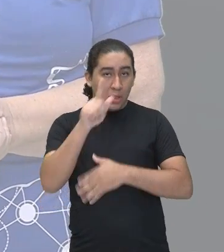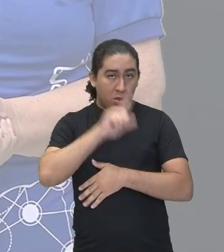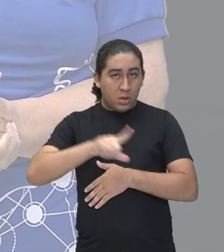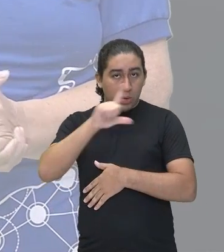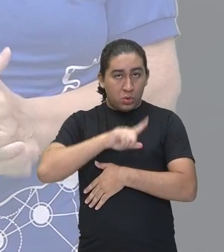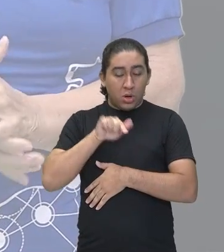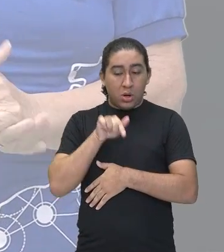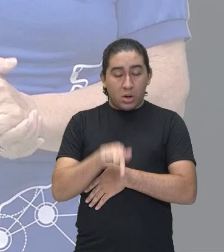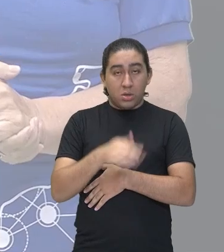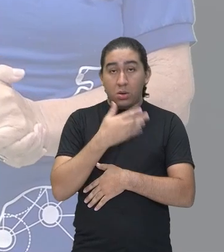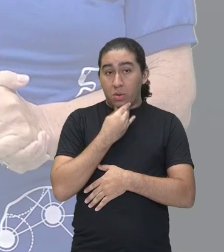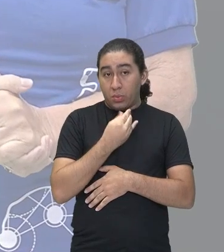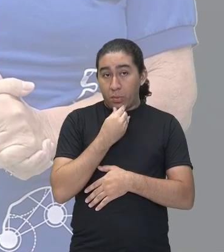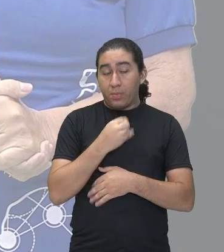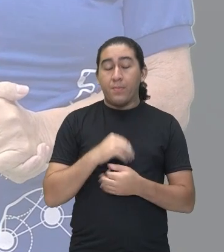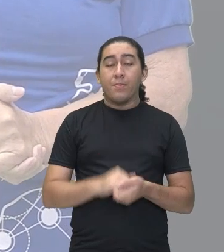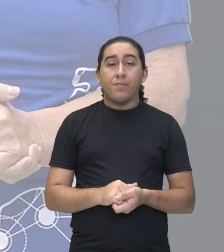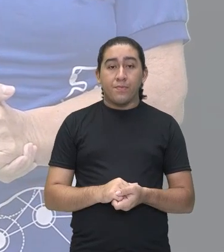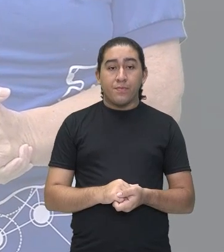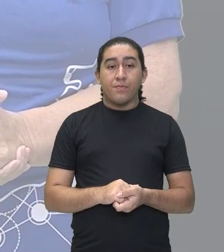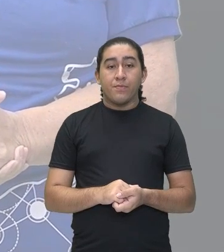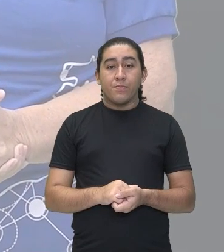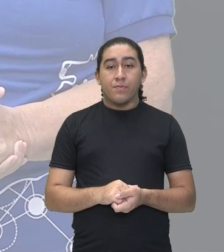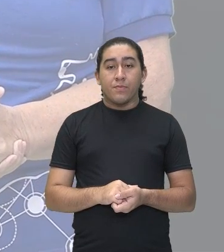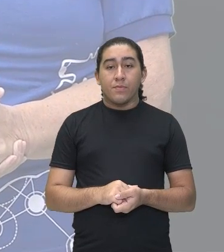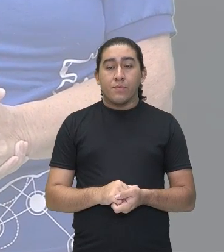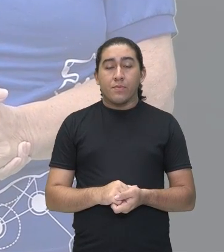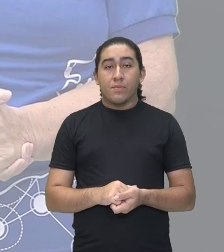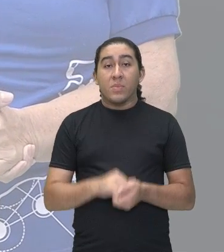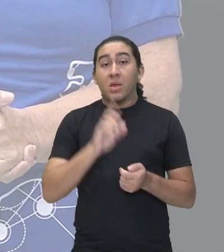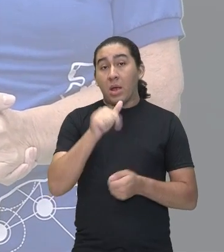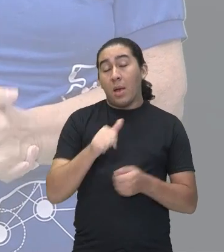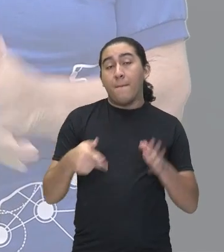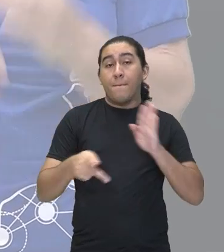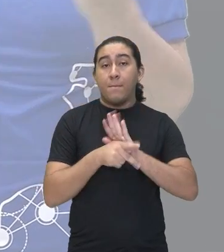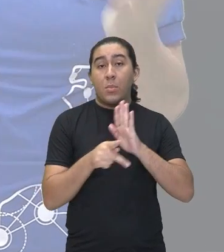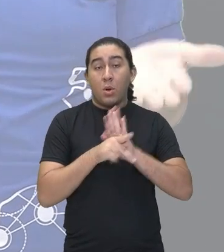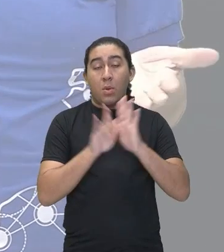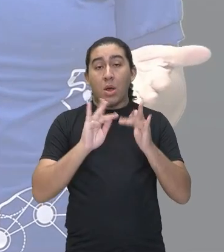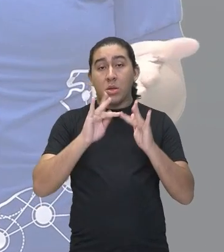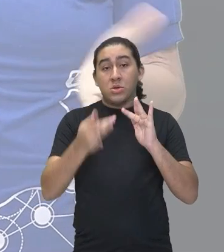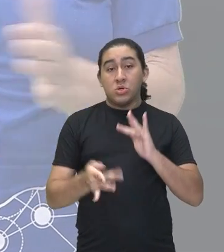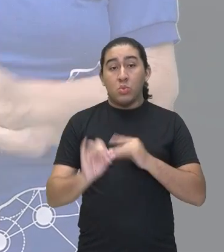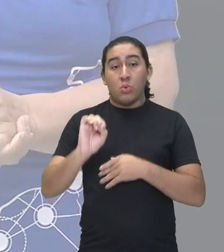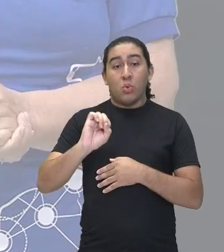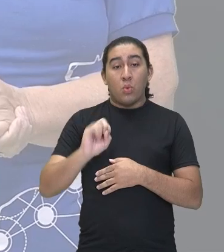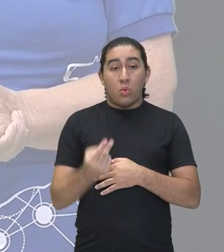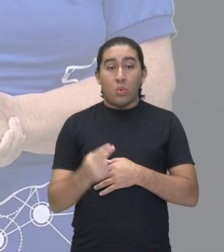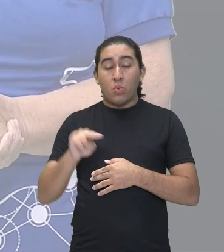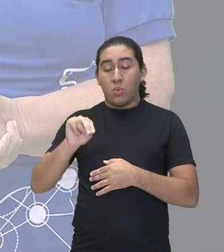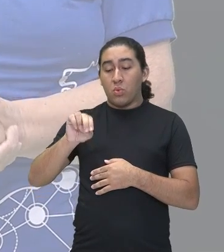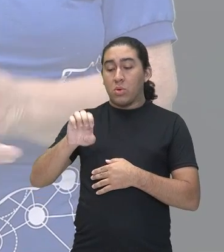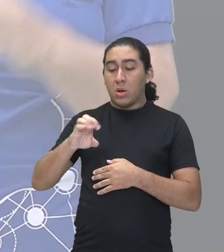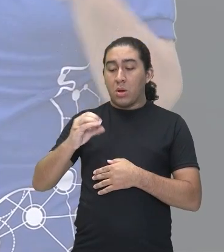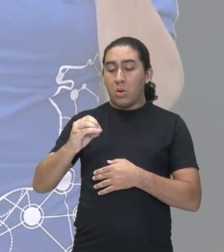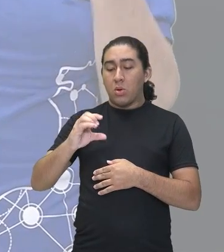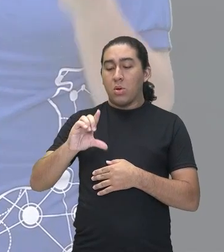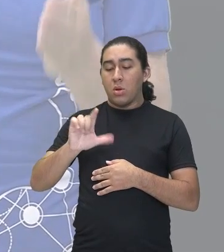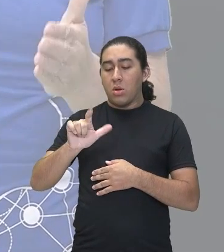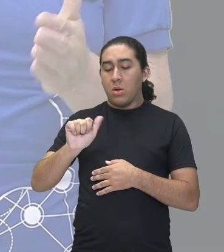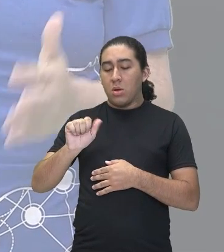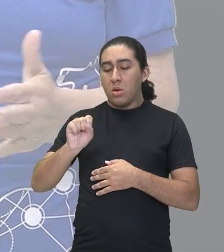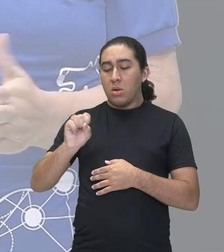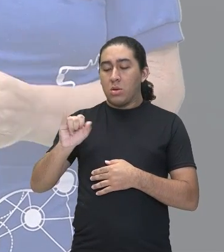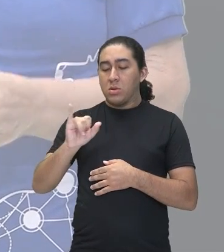Antônio Gonzaga. Tomás Antônio Gonzaga faz parte do arcadismo ou neoclassicismo, como já falamos.